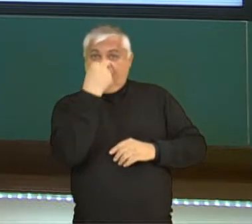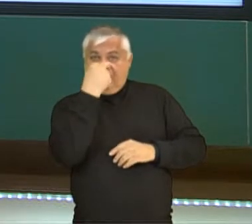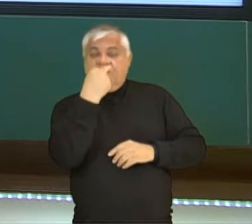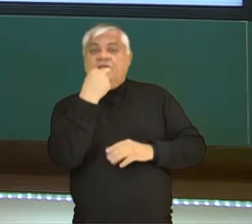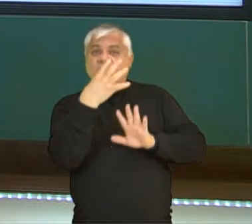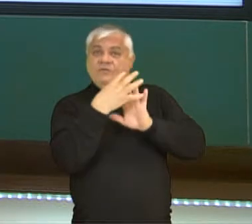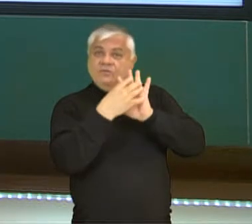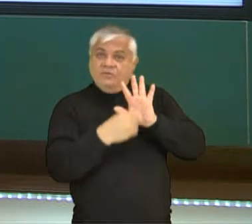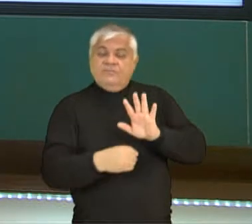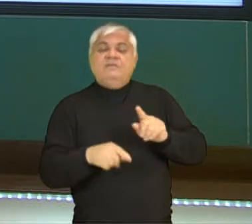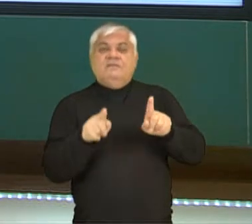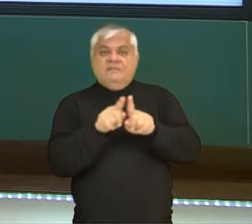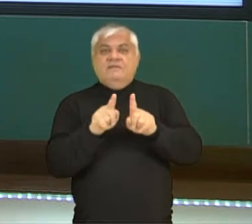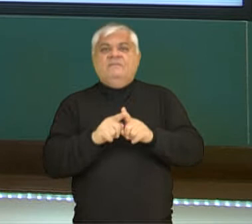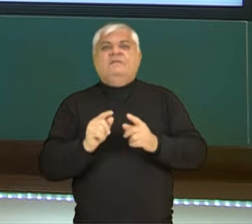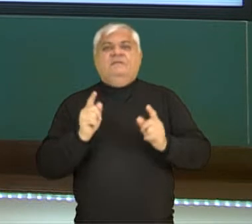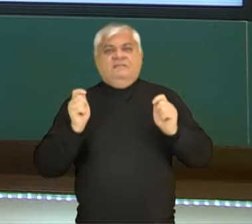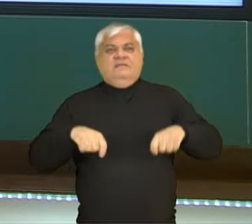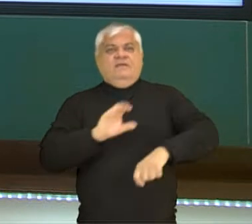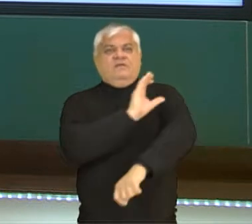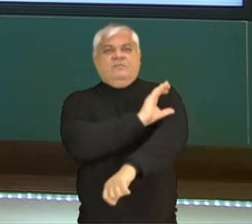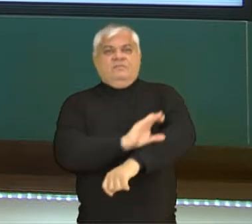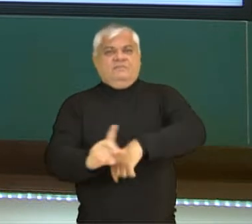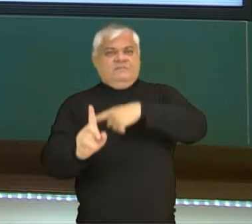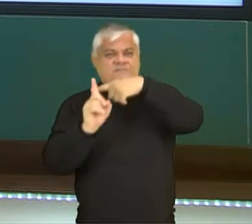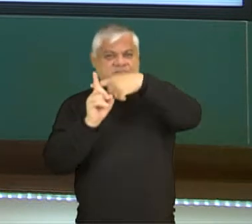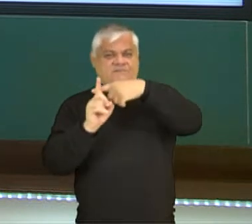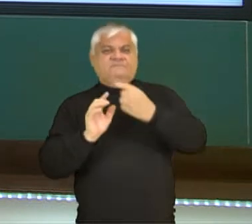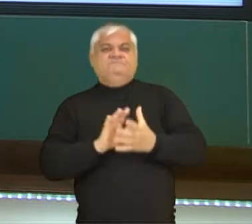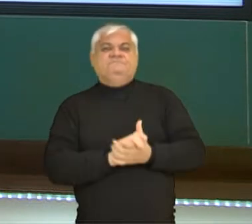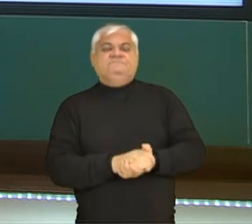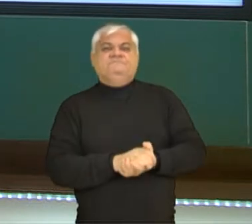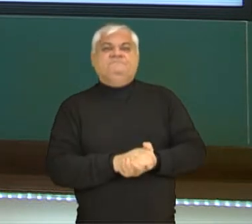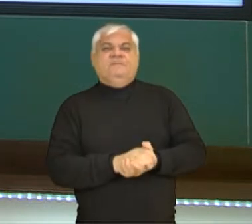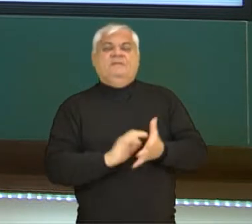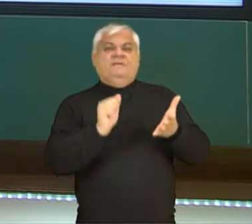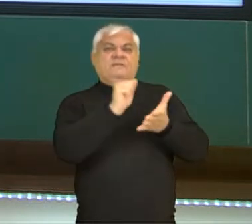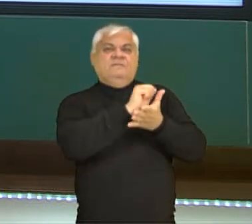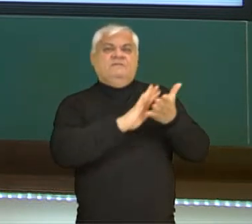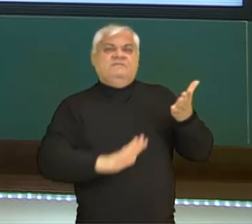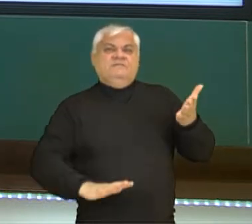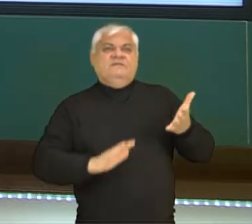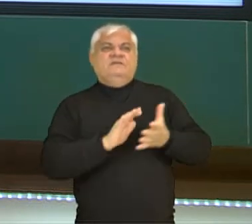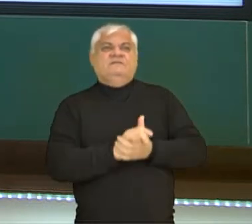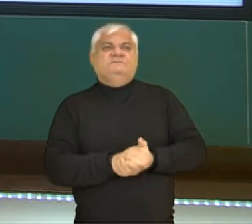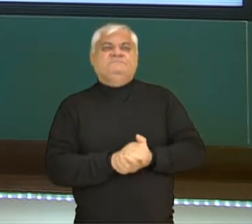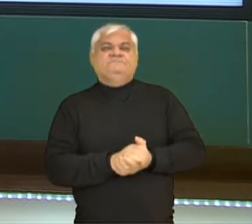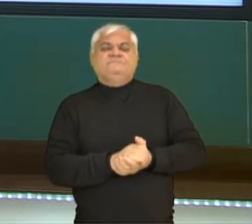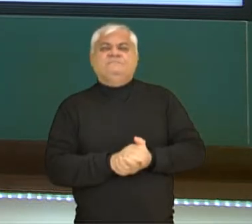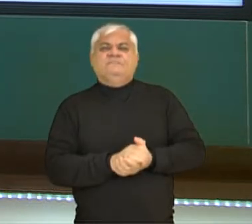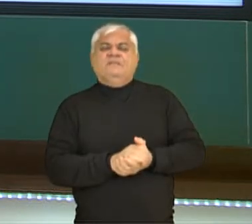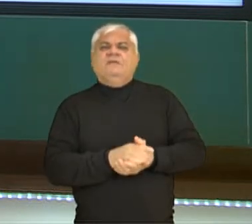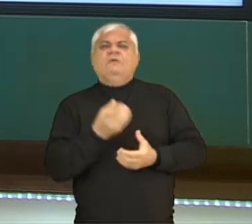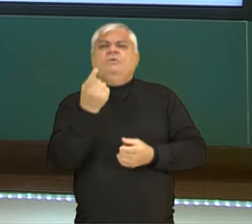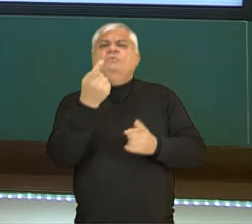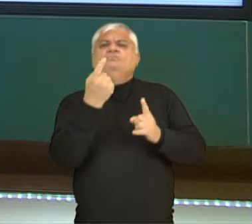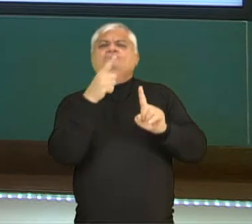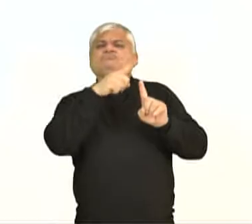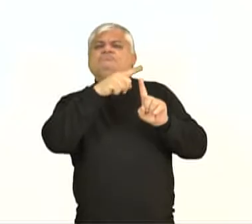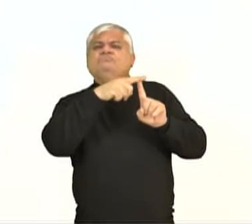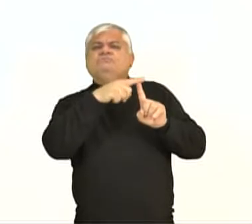em nós e também pratiquem comportamentos positivos, né? Olha aqui, é uma atividade. Uma das maneiras de refletir se os